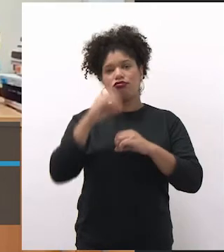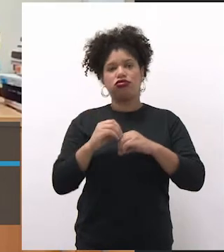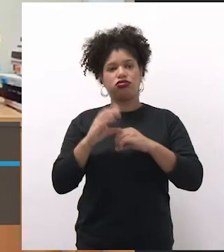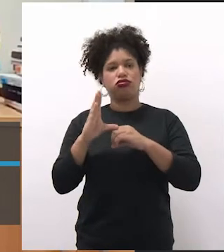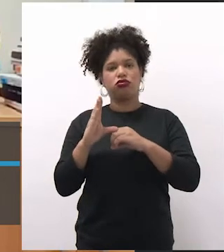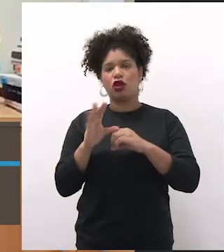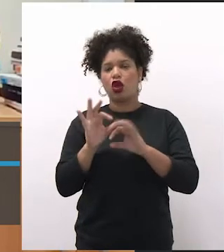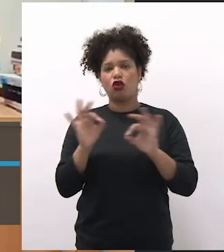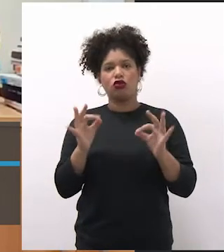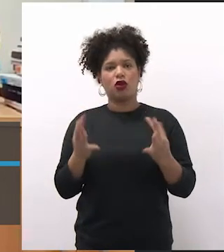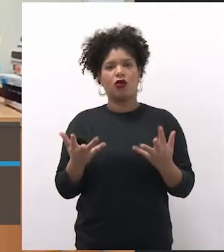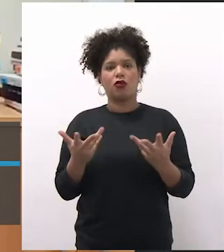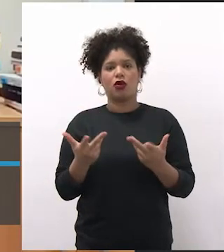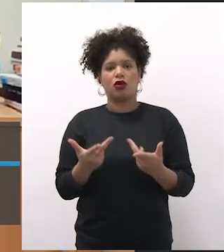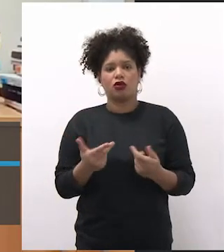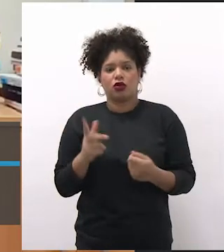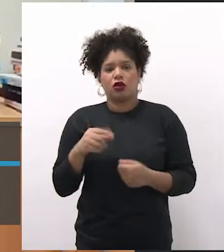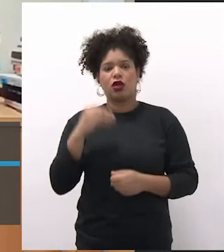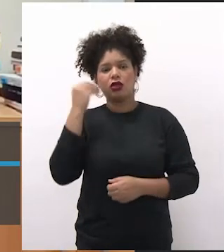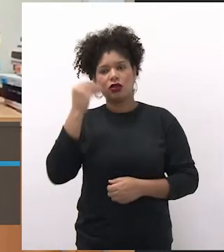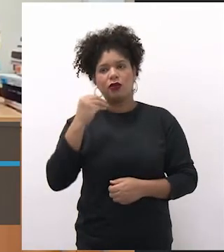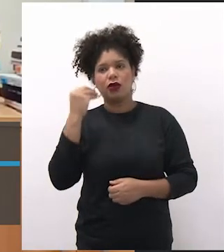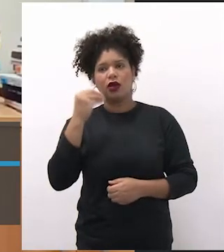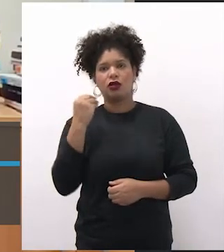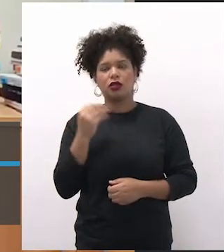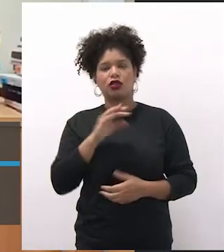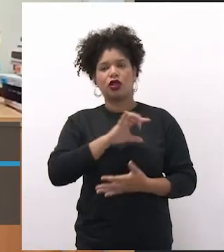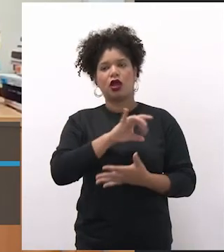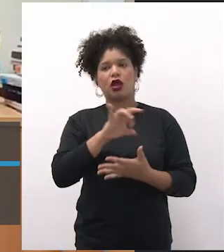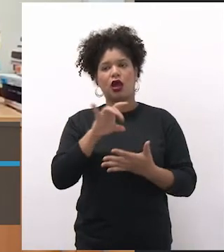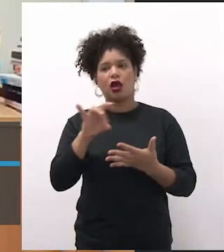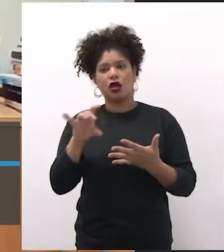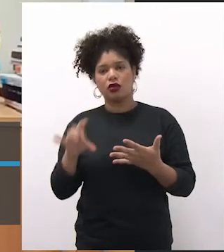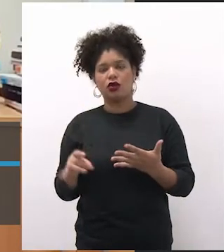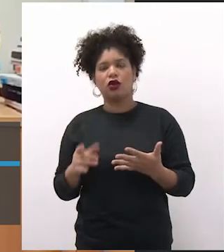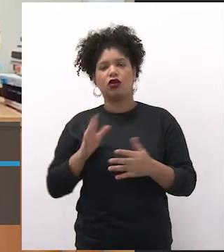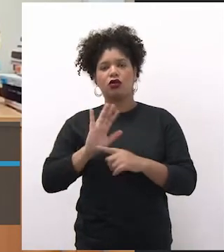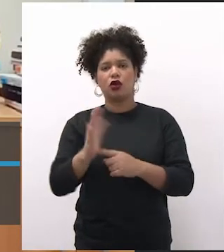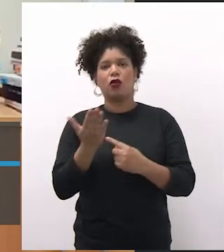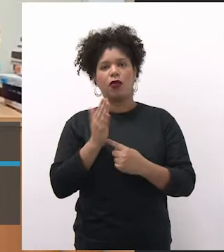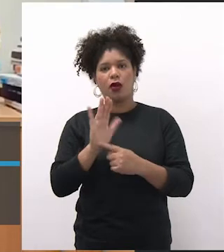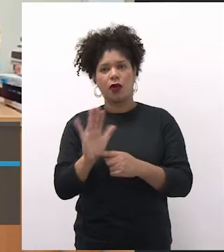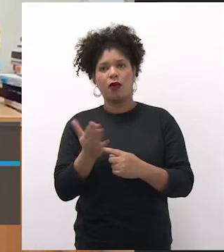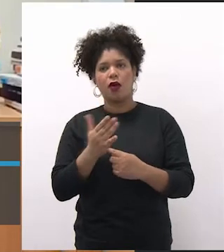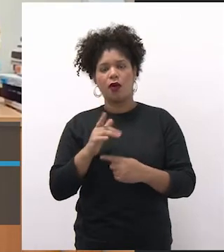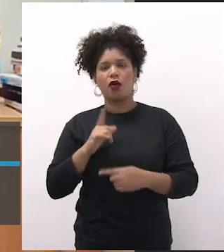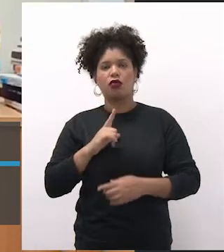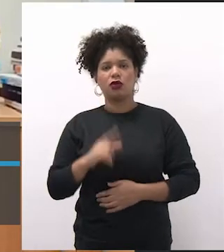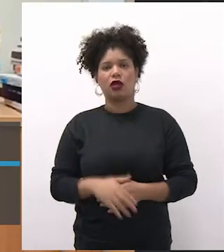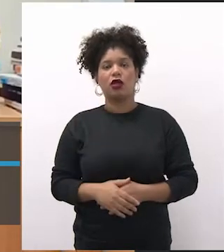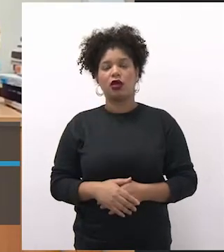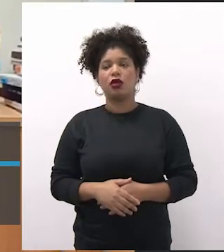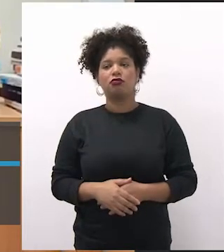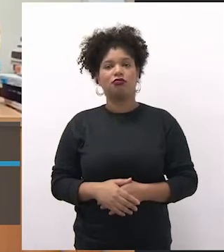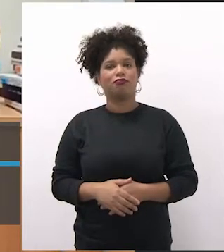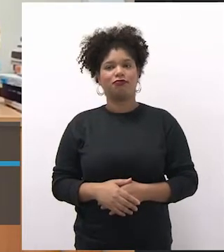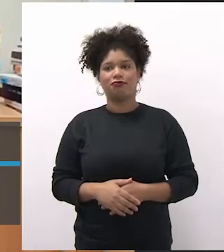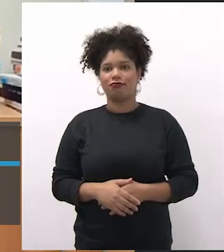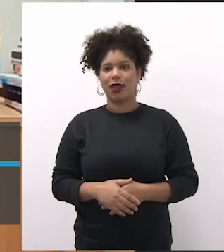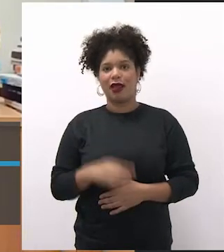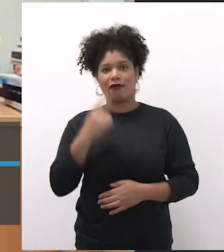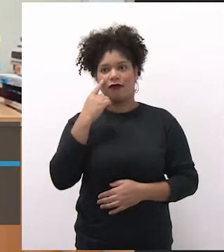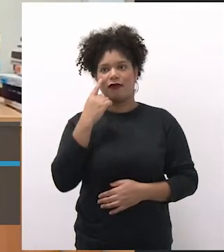maravilhoso, aquela experiência de cada um, né, se colocando ali, e a sensibilidade fica